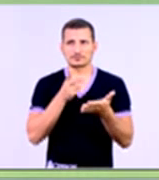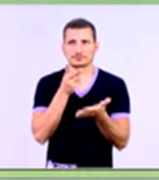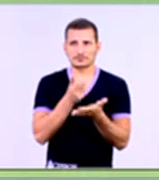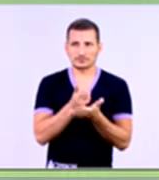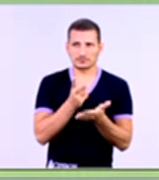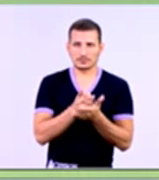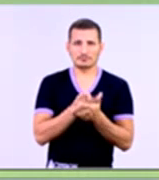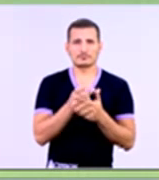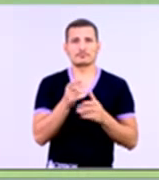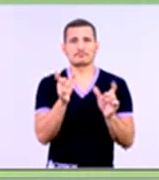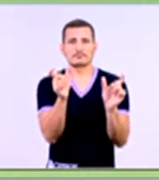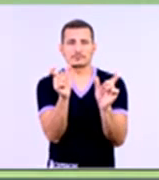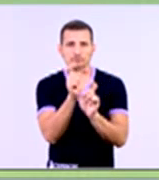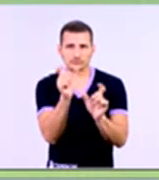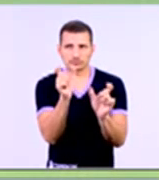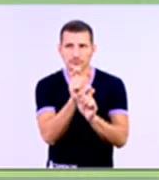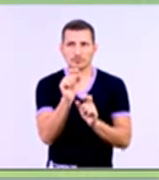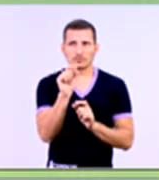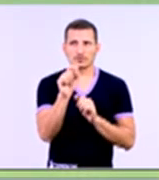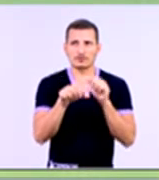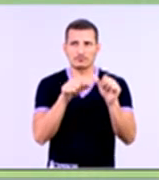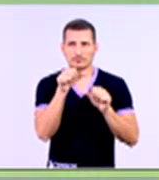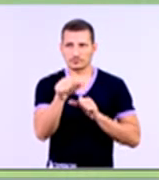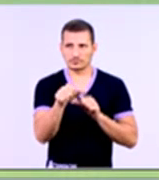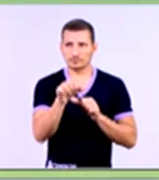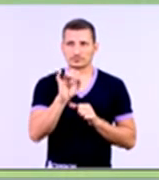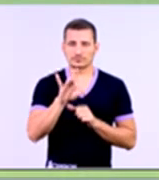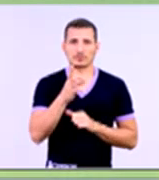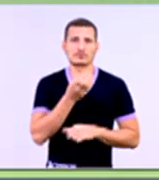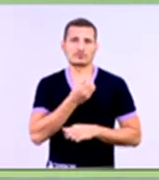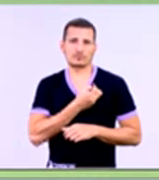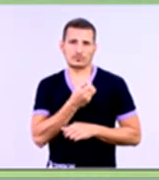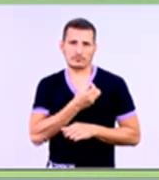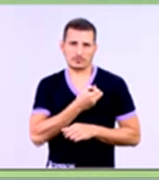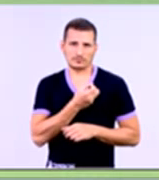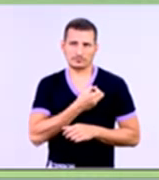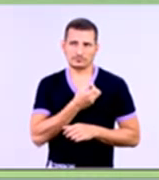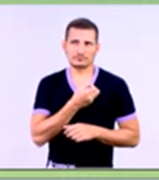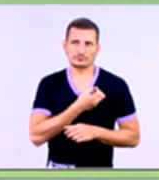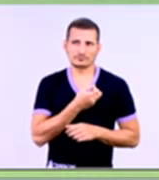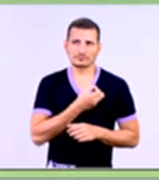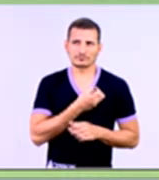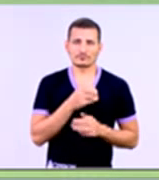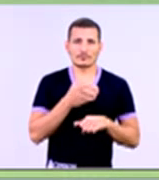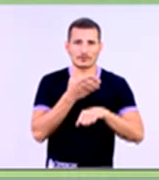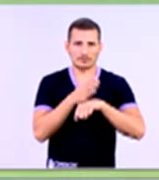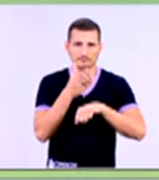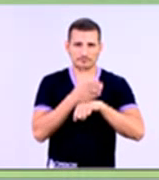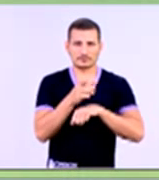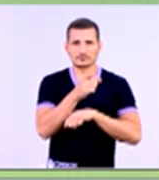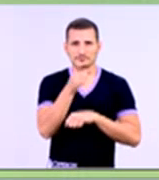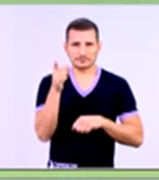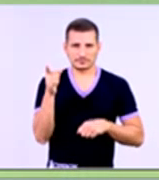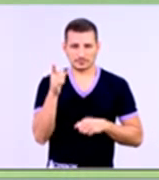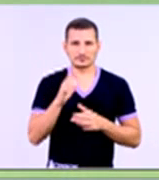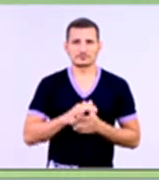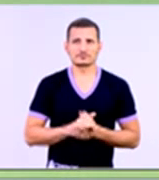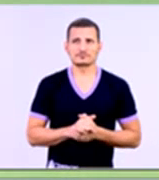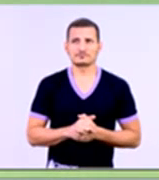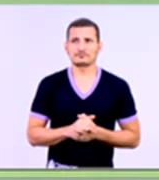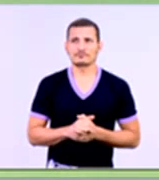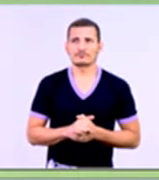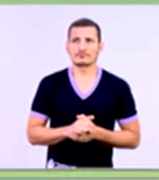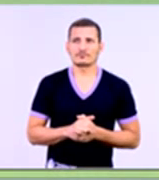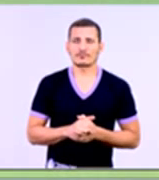a mesma estrutura. O que muda na listagem é o valor. Então, a atividade de vocês nada mais é